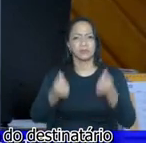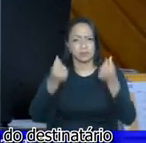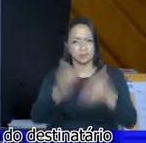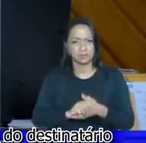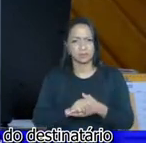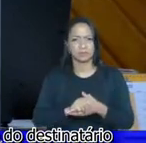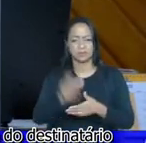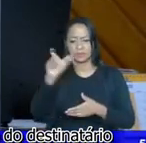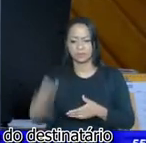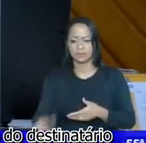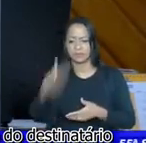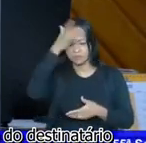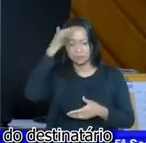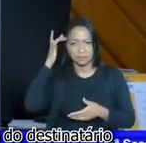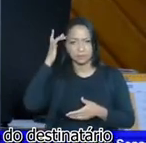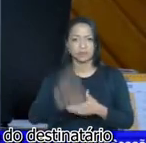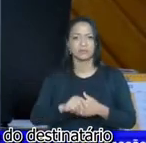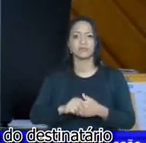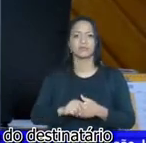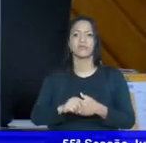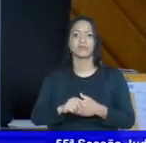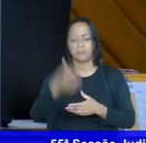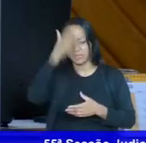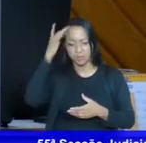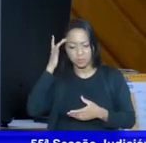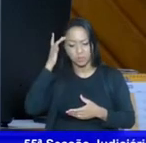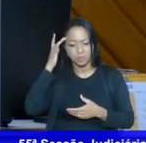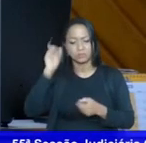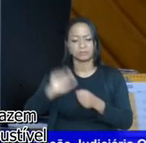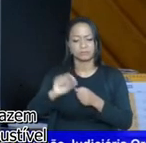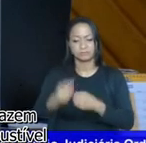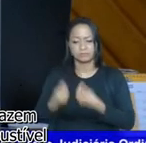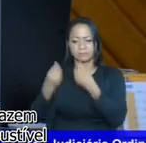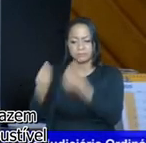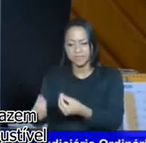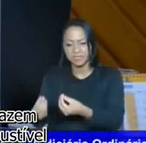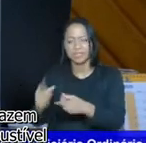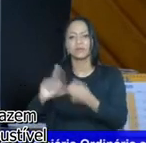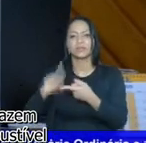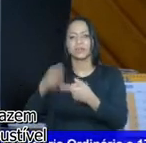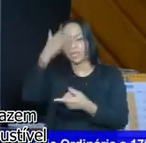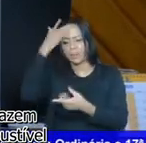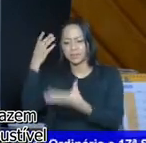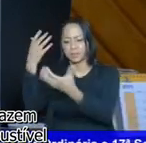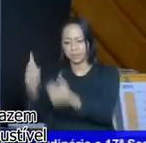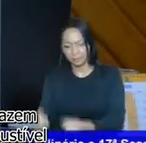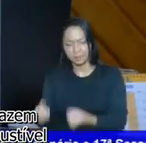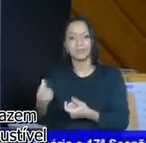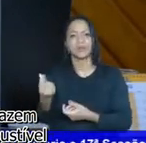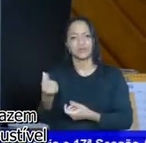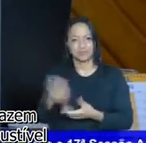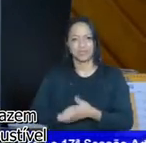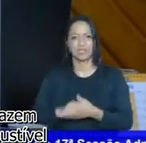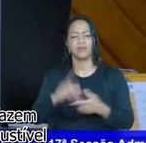e a identificação do emitente e do destinatário, bem como o CNPJ da campanha.